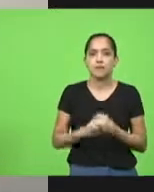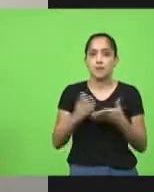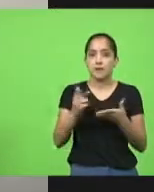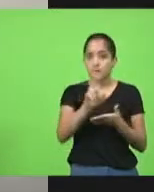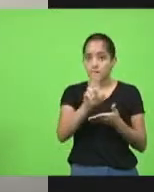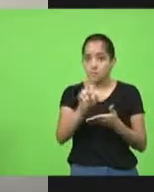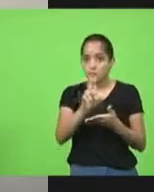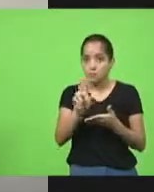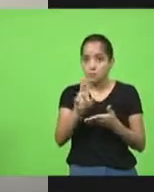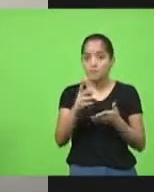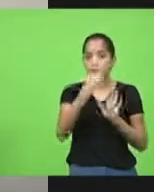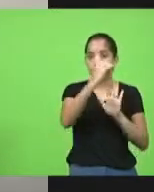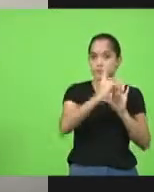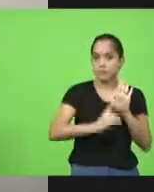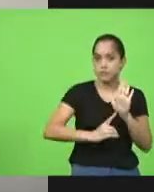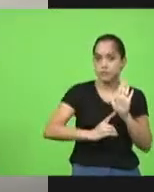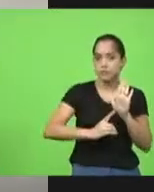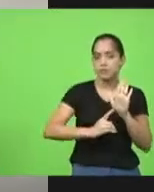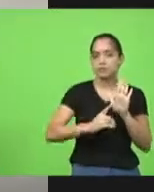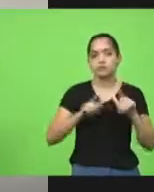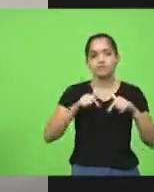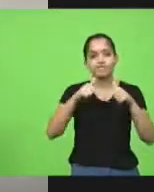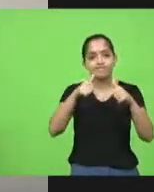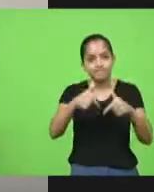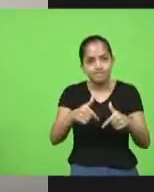de direitos que eram